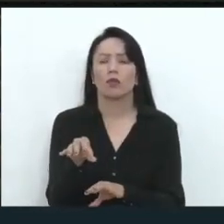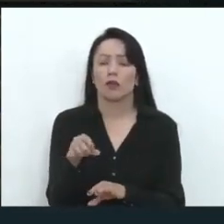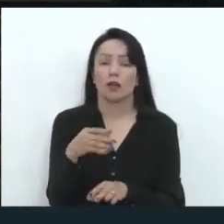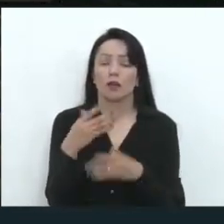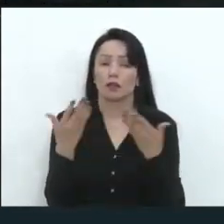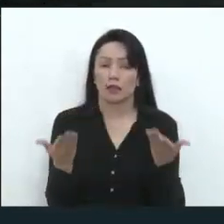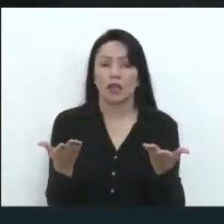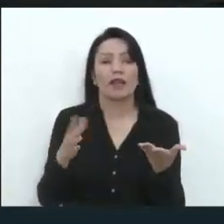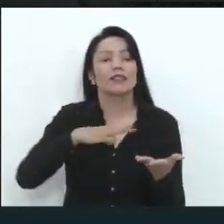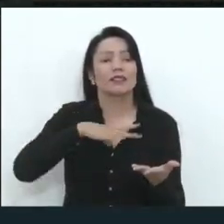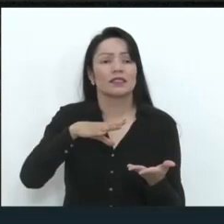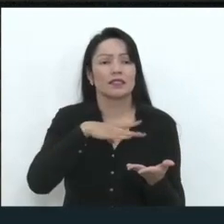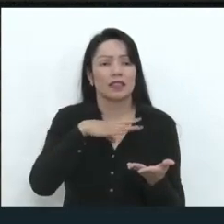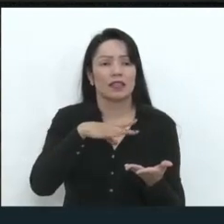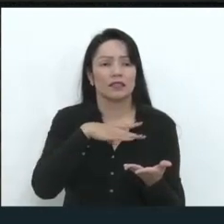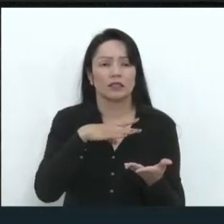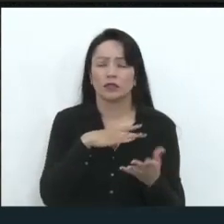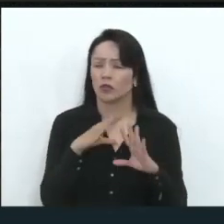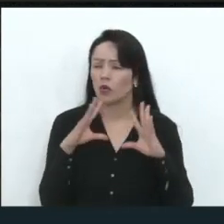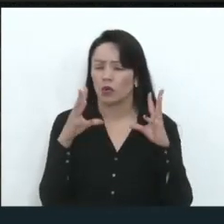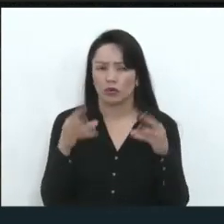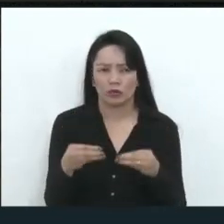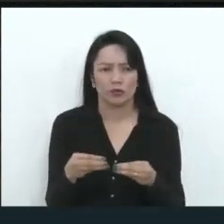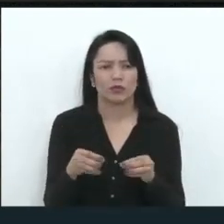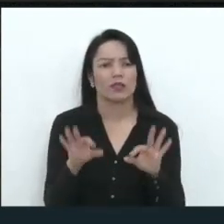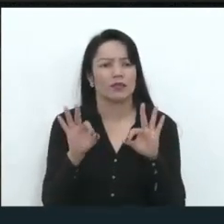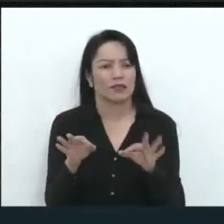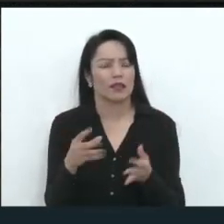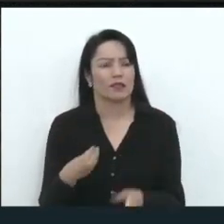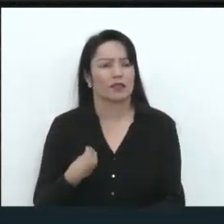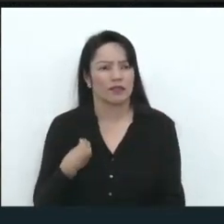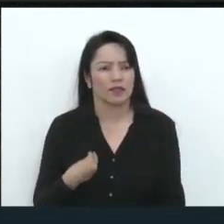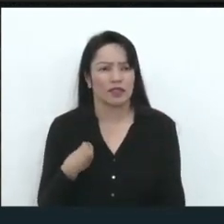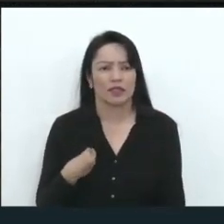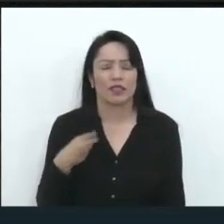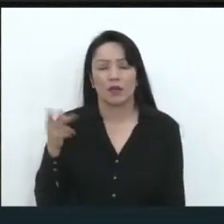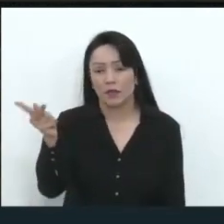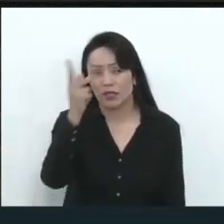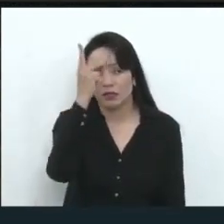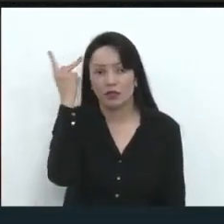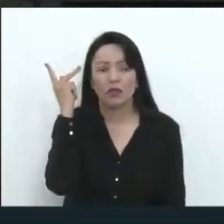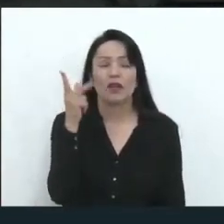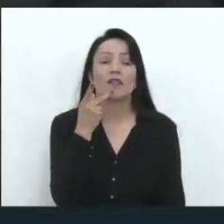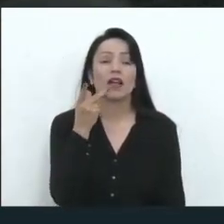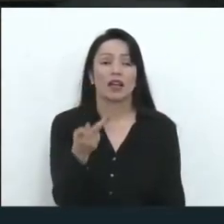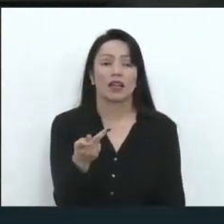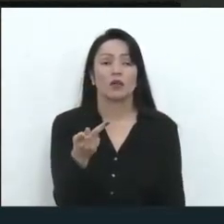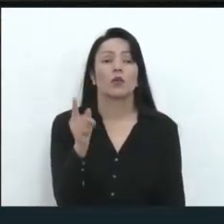a cidade, para a realidade dos mortais, vamos assim dizer,